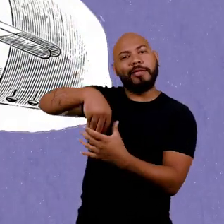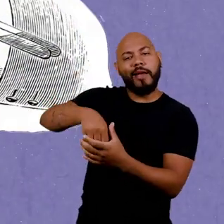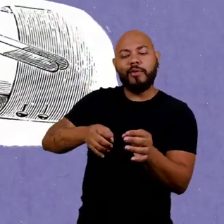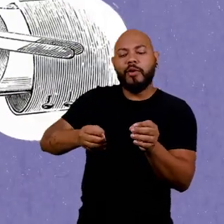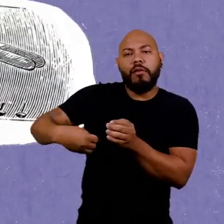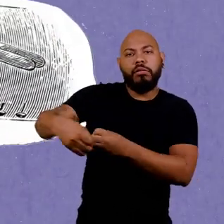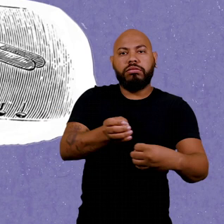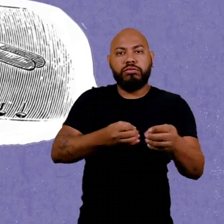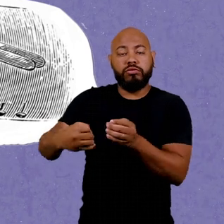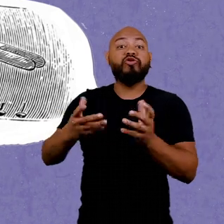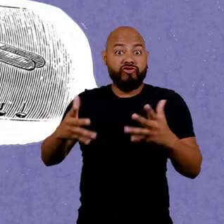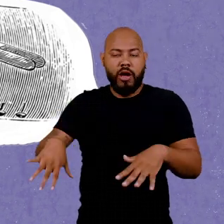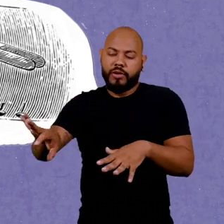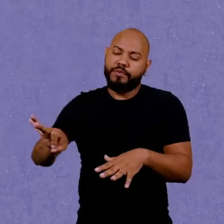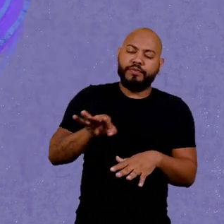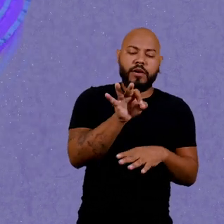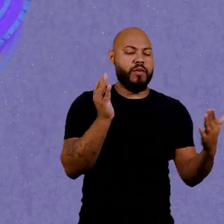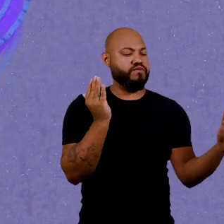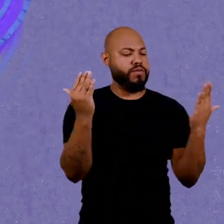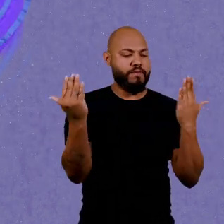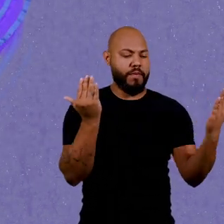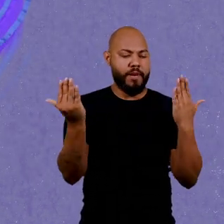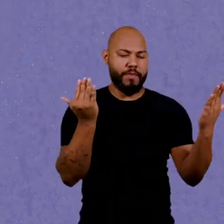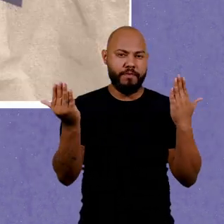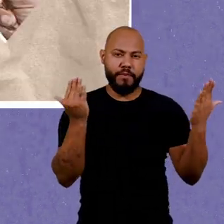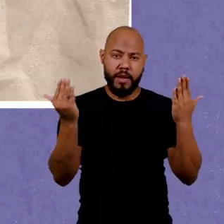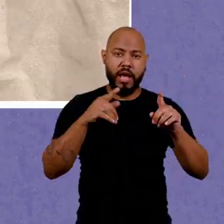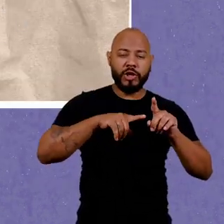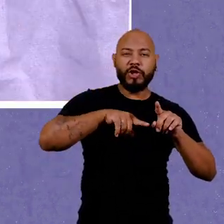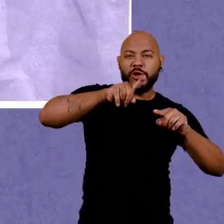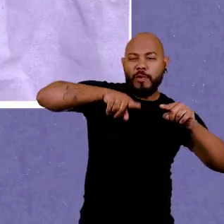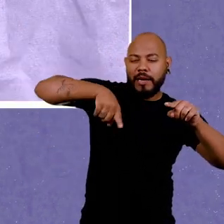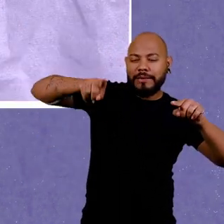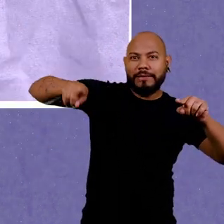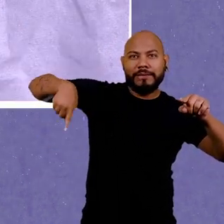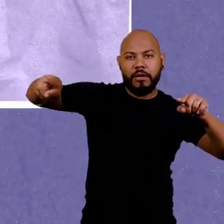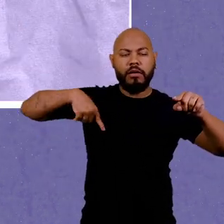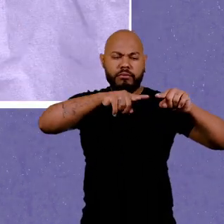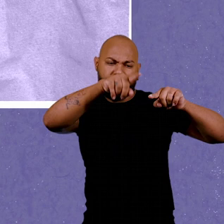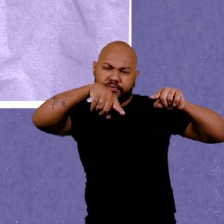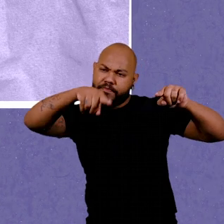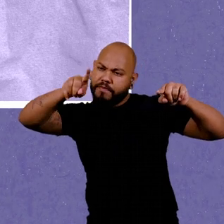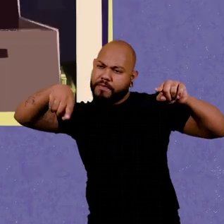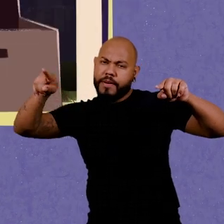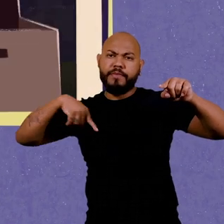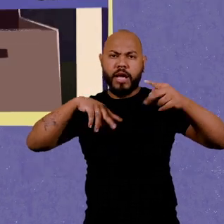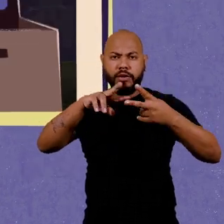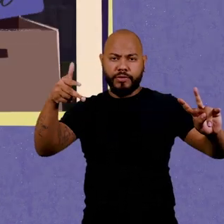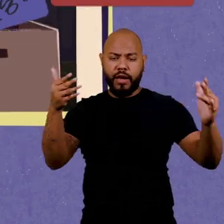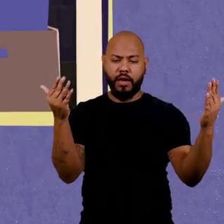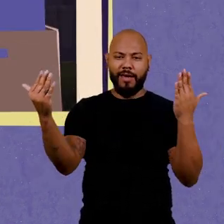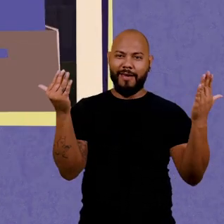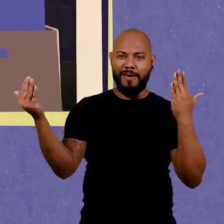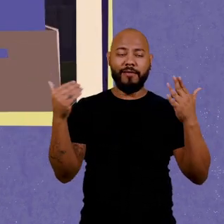e mediu o nível de expressão gênica. E a partir desses níveis de expressão desse gene, né, a gente correlacionou com